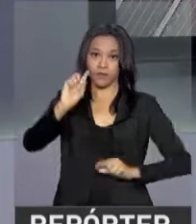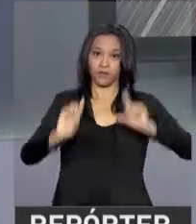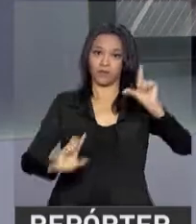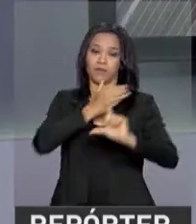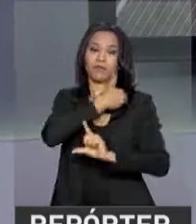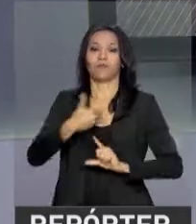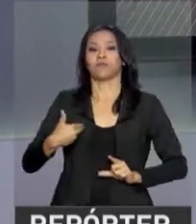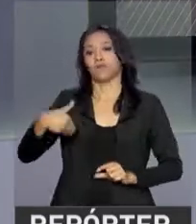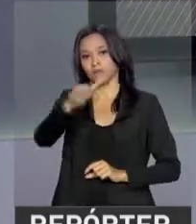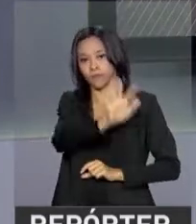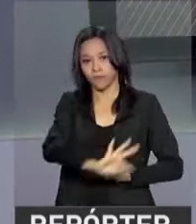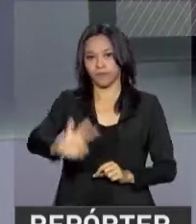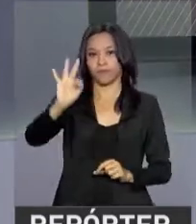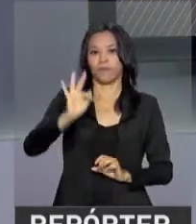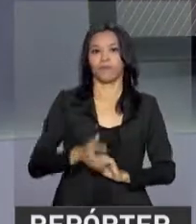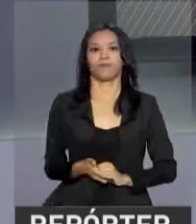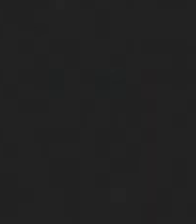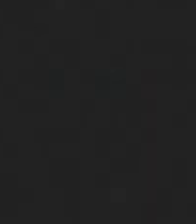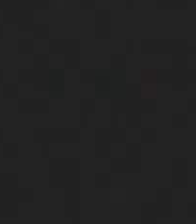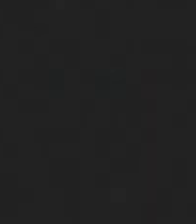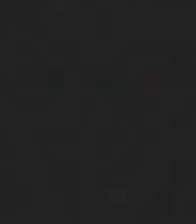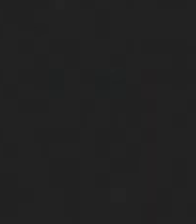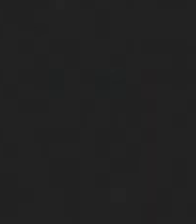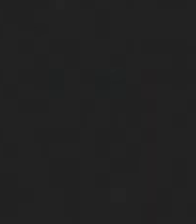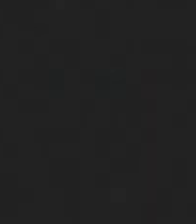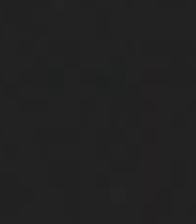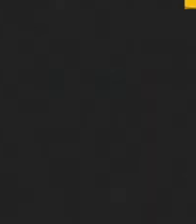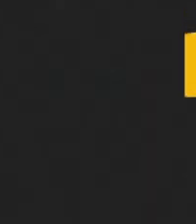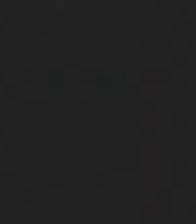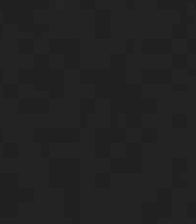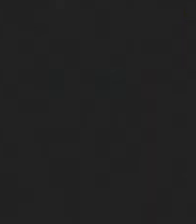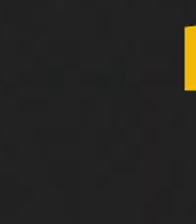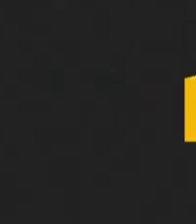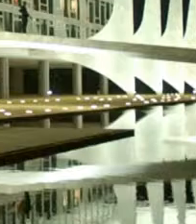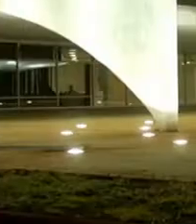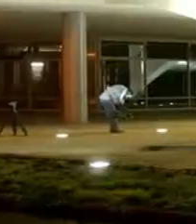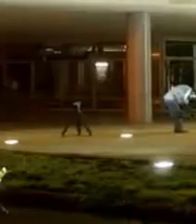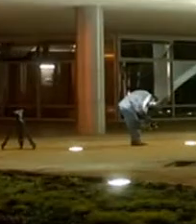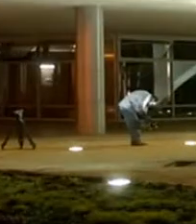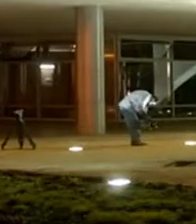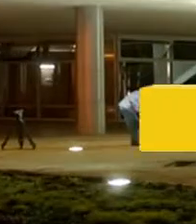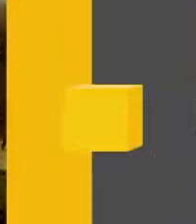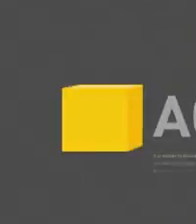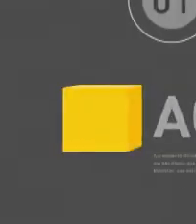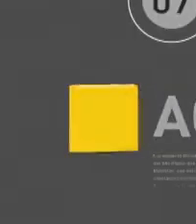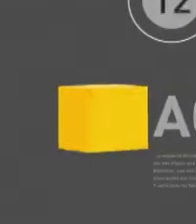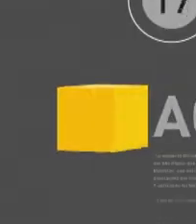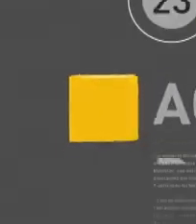NBR, a TV do Governo Federal.